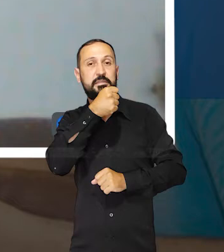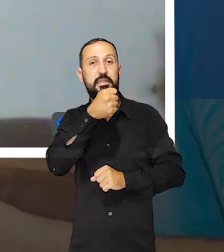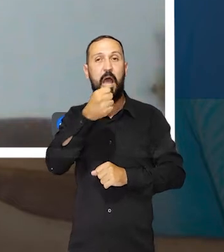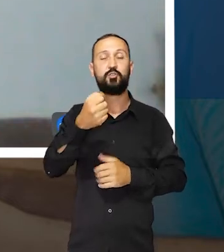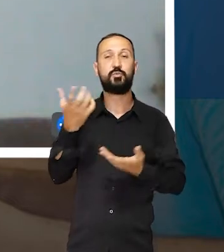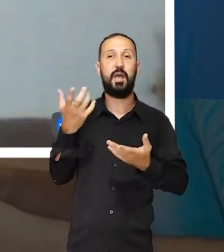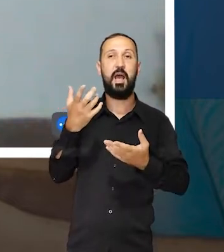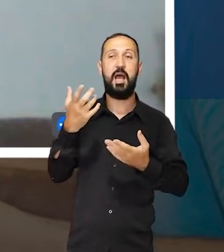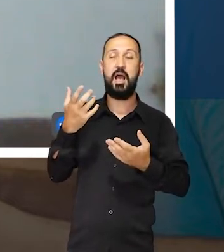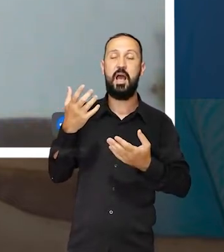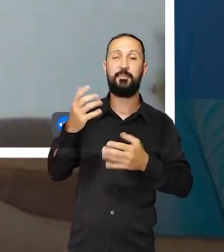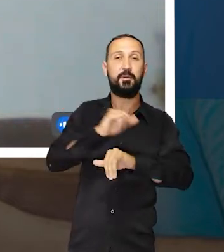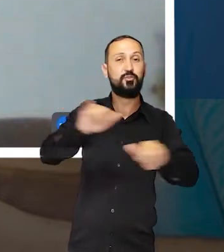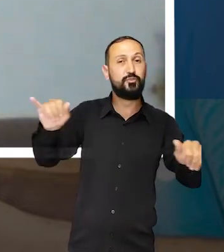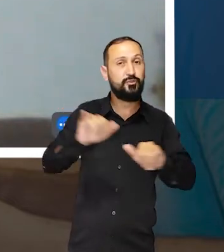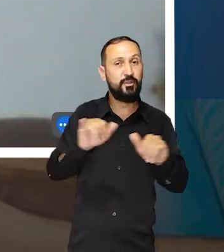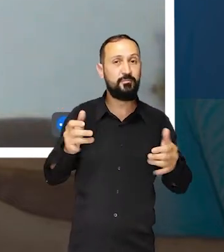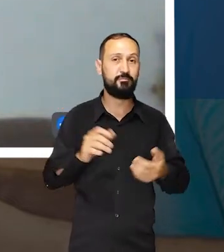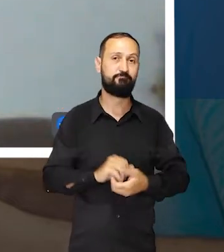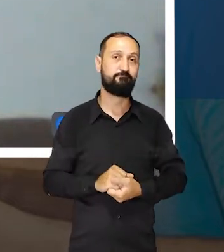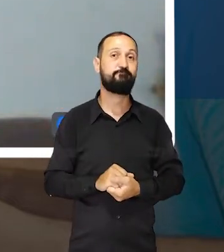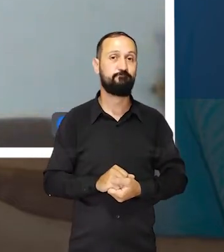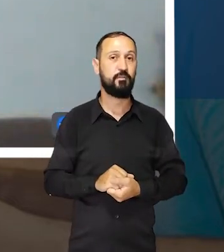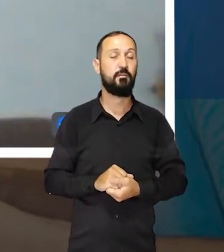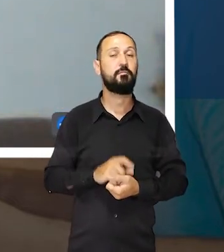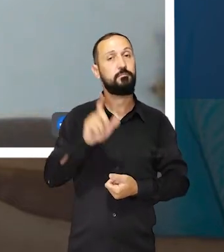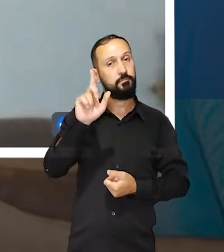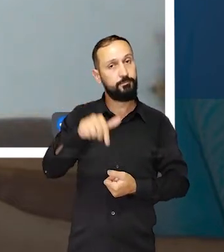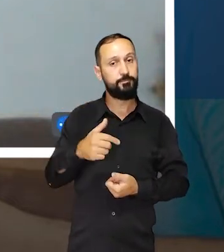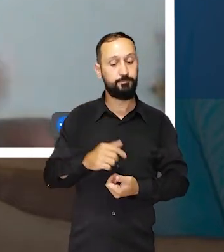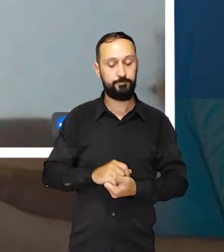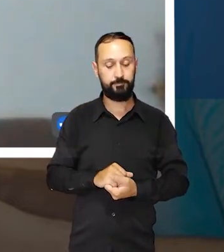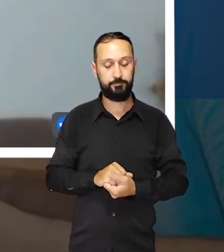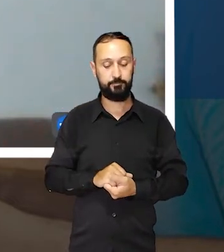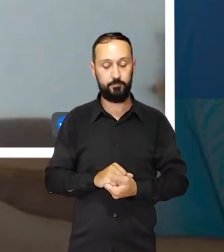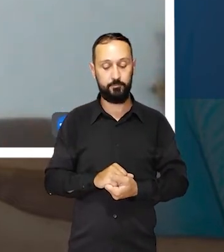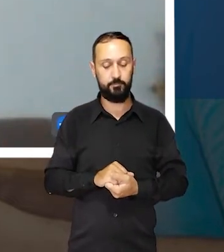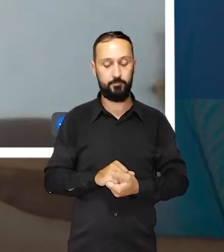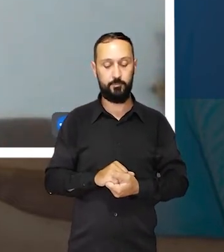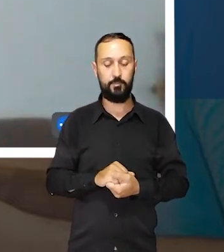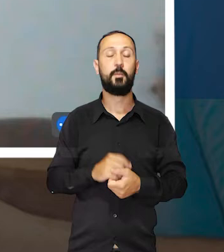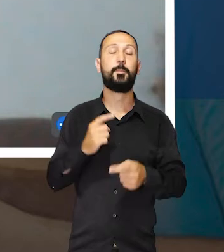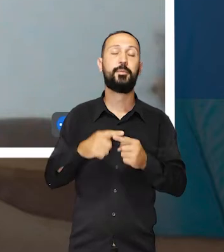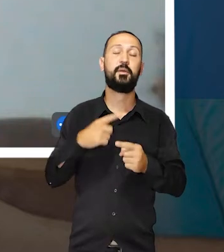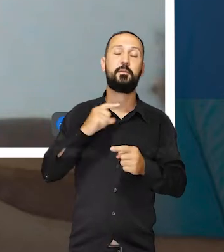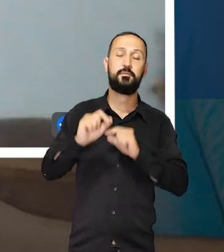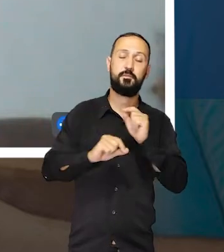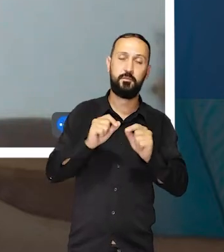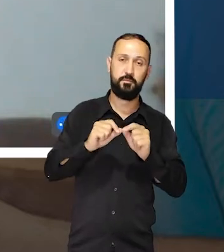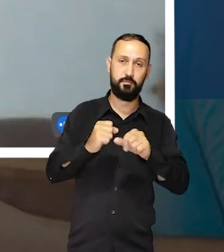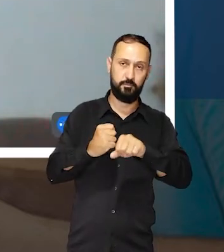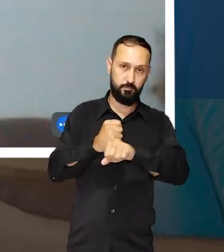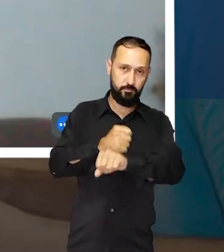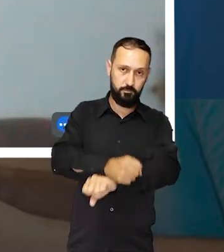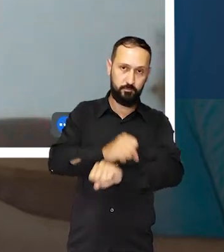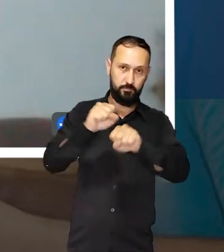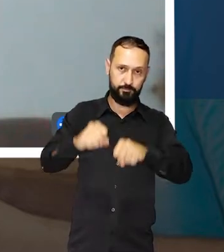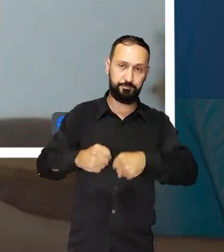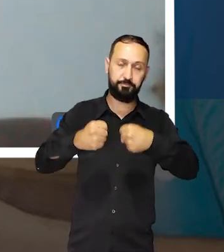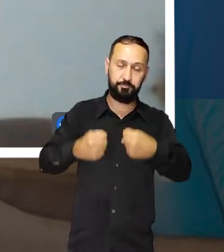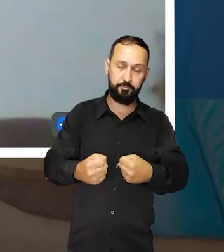de imprensa, de tudo, né? E é por aí, há que se ter um